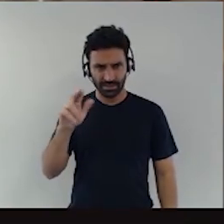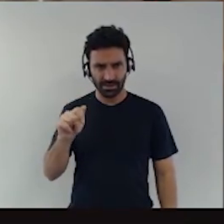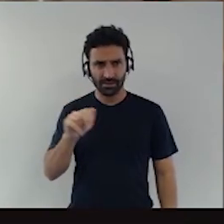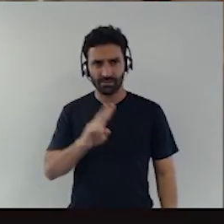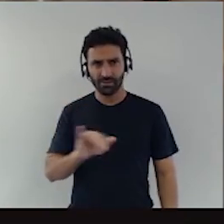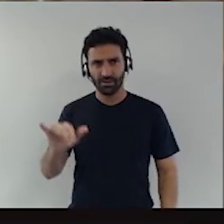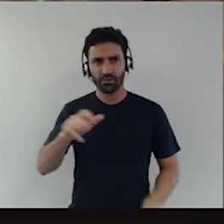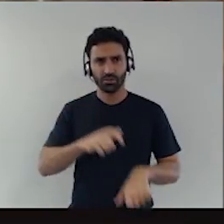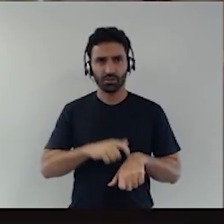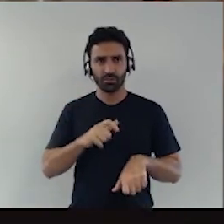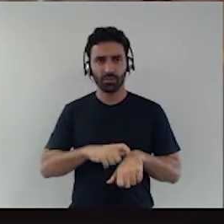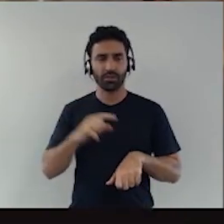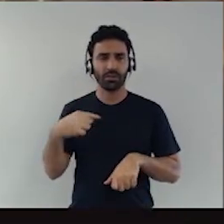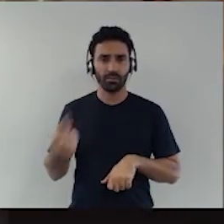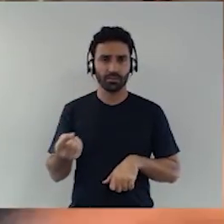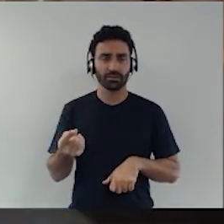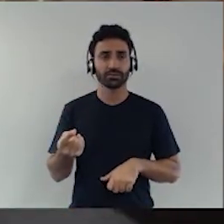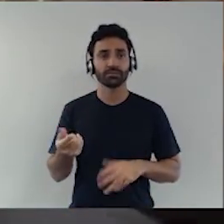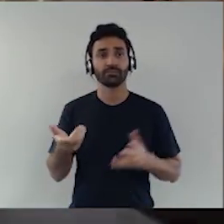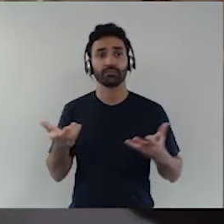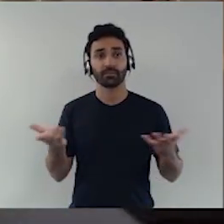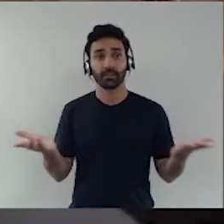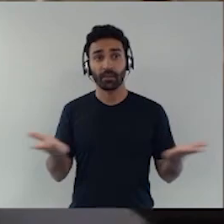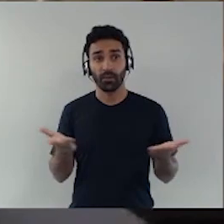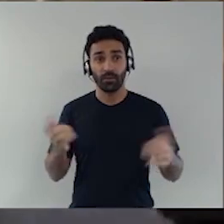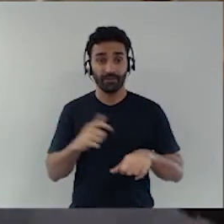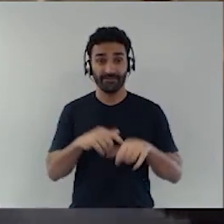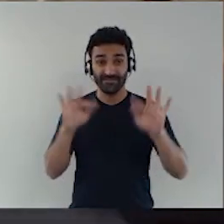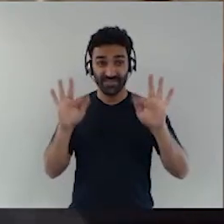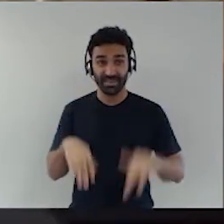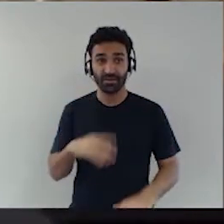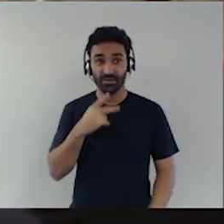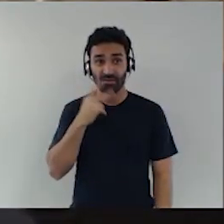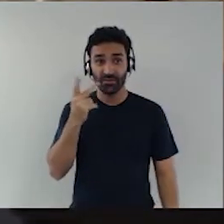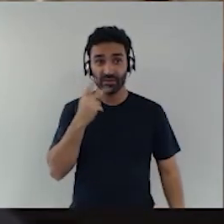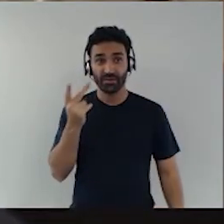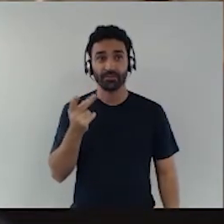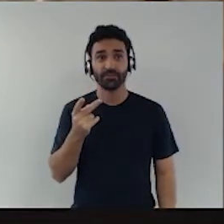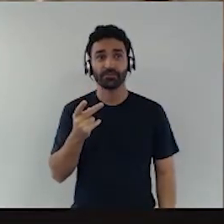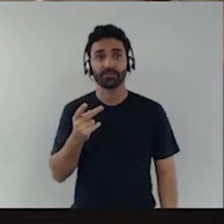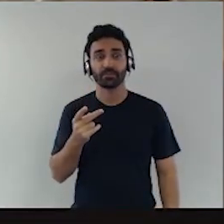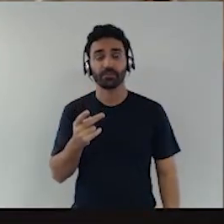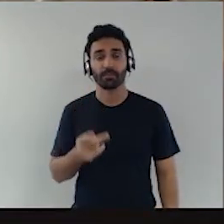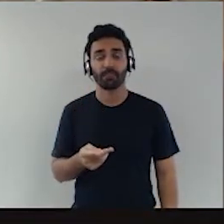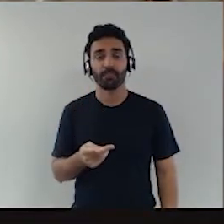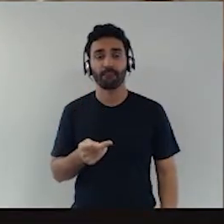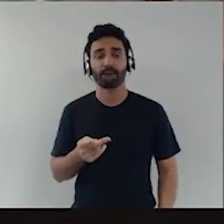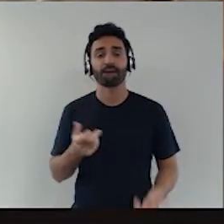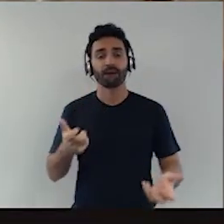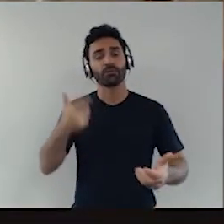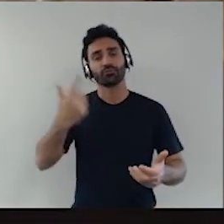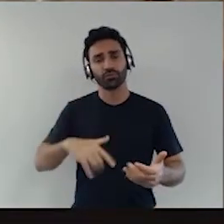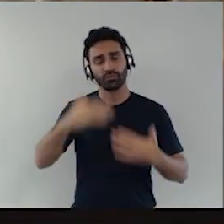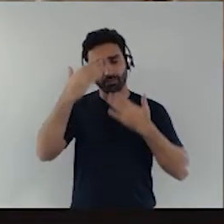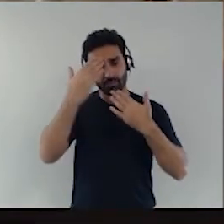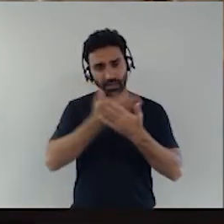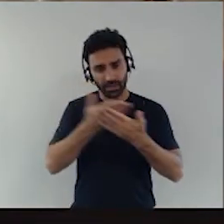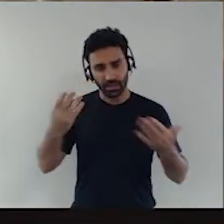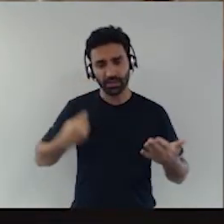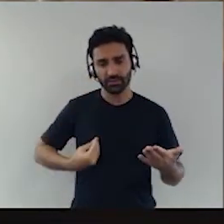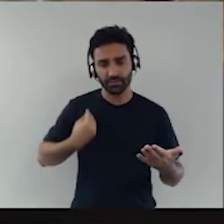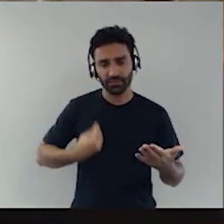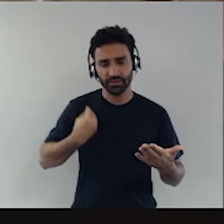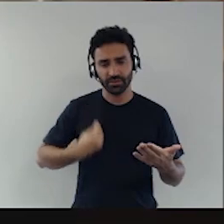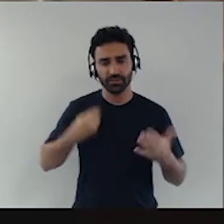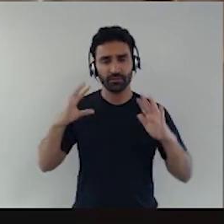momento posterior. E aqui, já caminhando para o final, retorno a agradecer a presença e